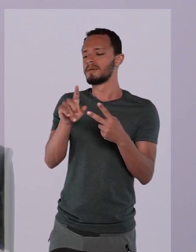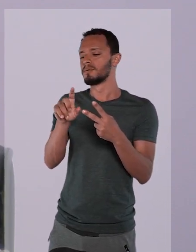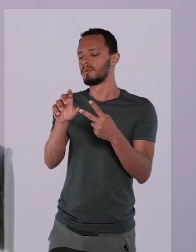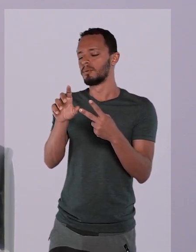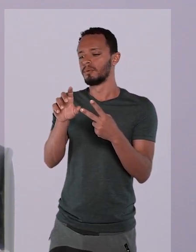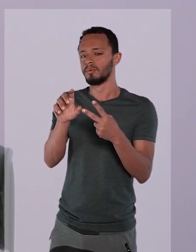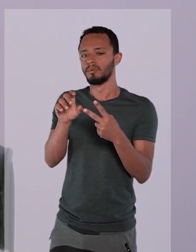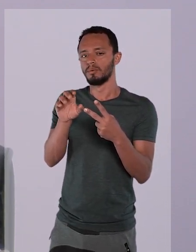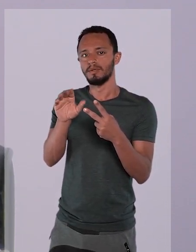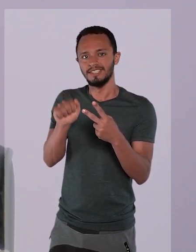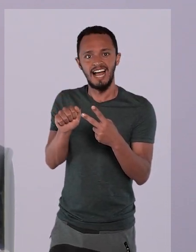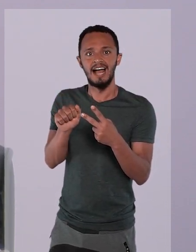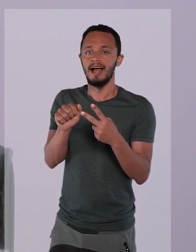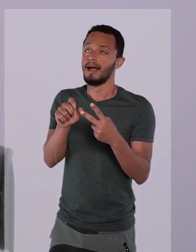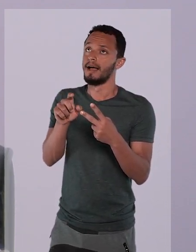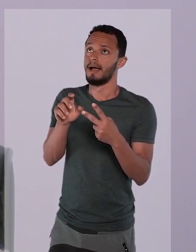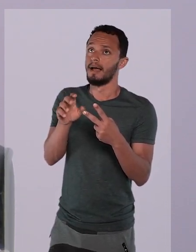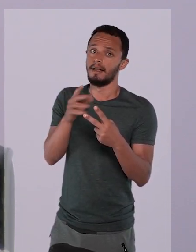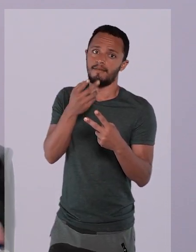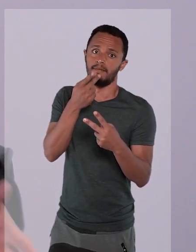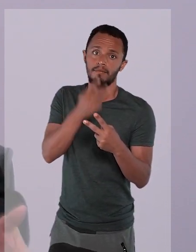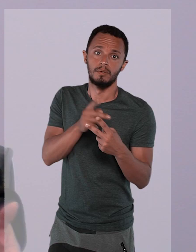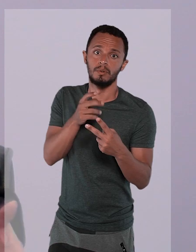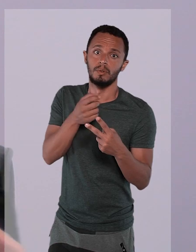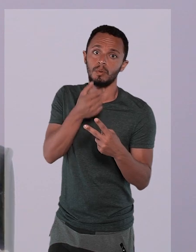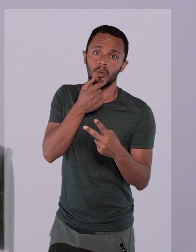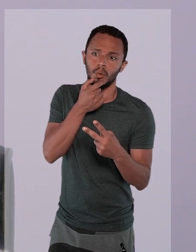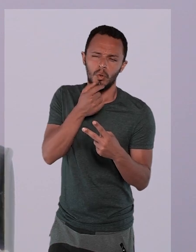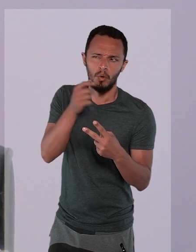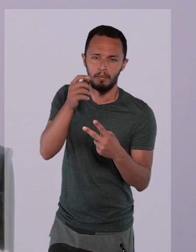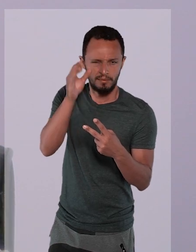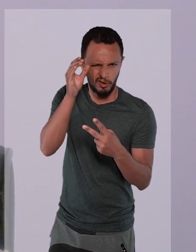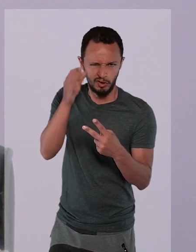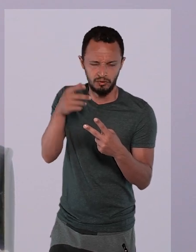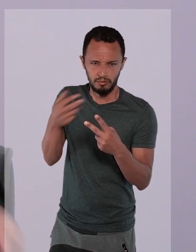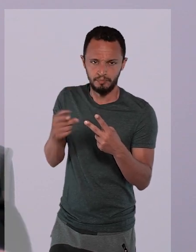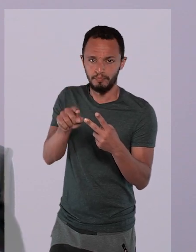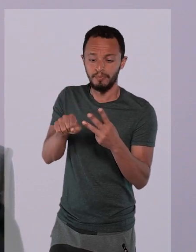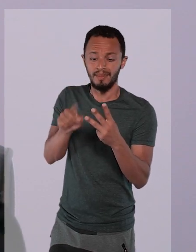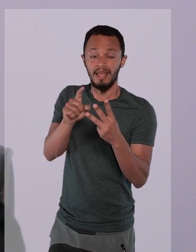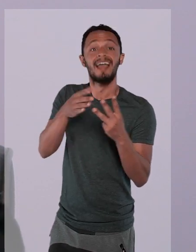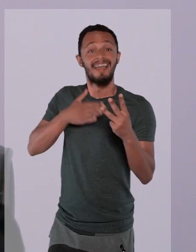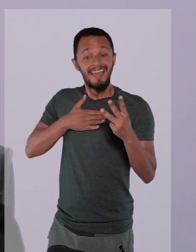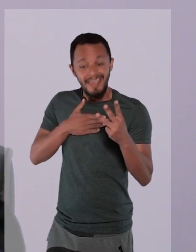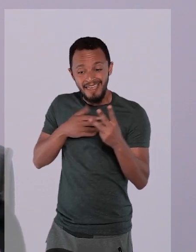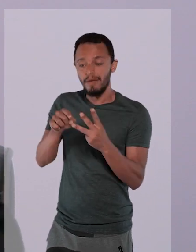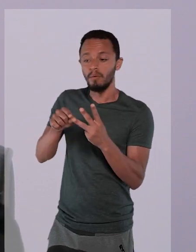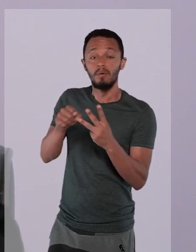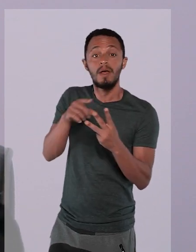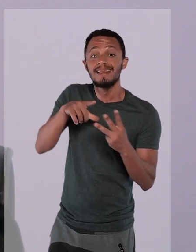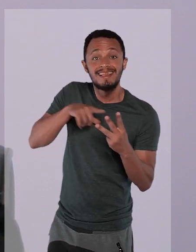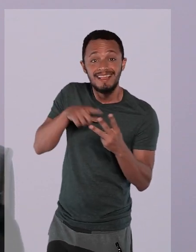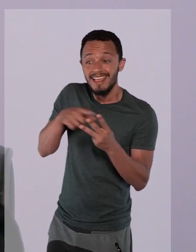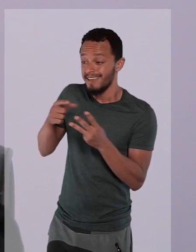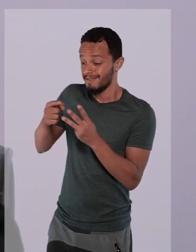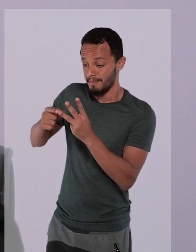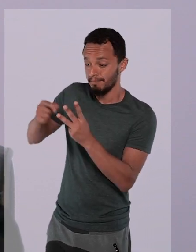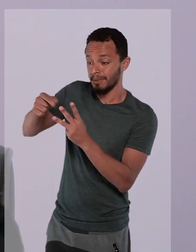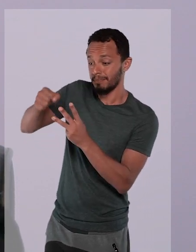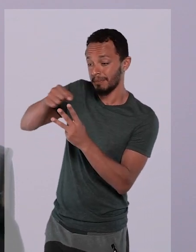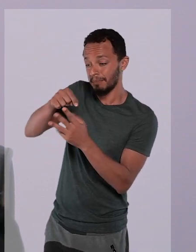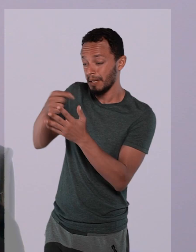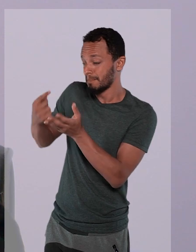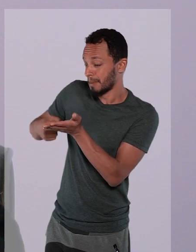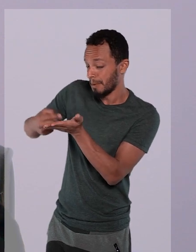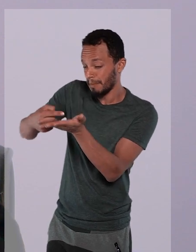maiores virologistas do mundo, né, não só do Brasil, enfim, era um grupo de gente muito comprometida. O